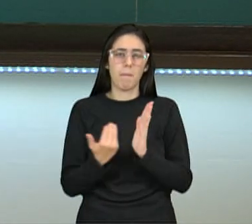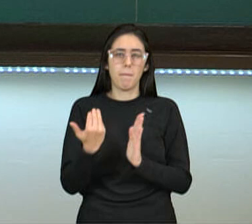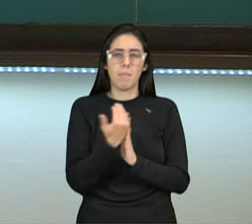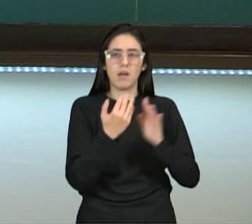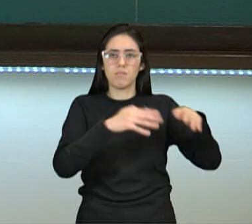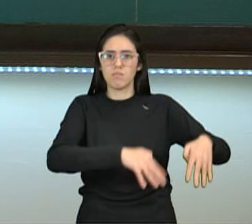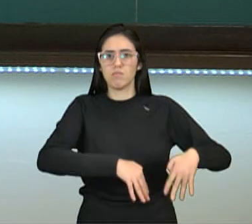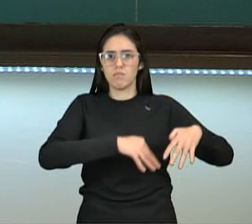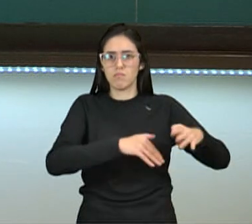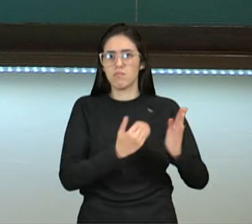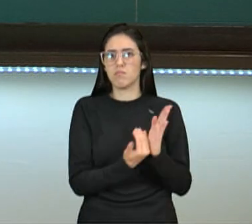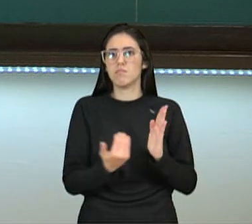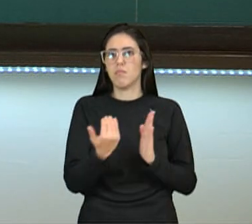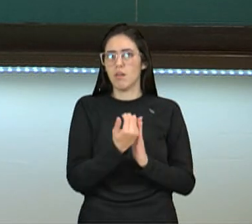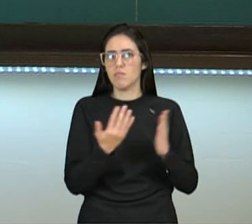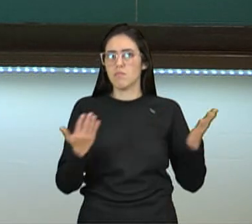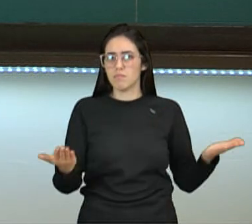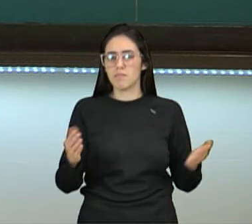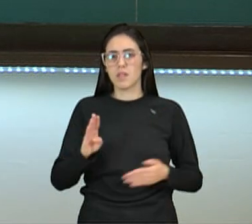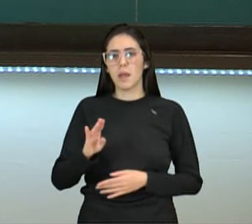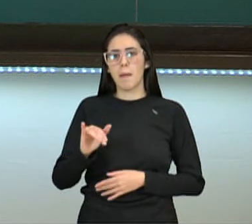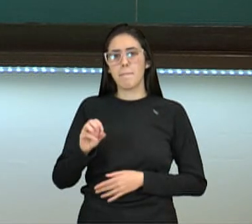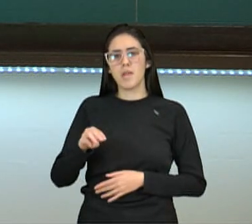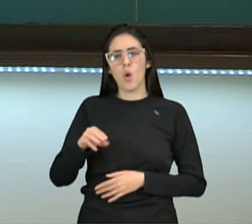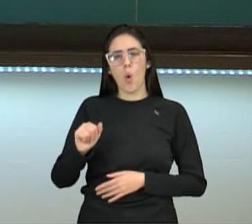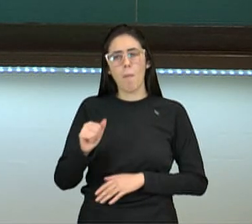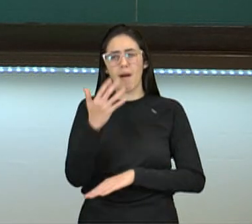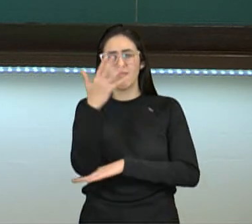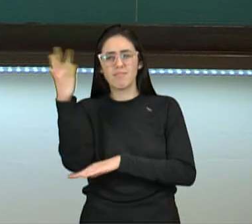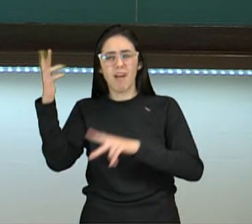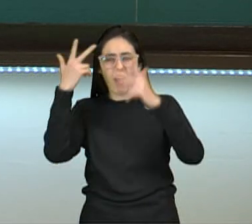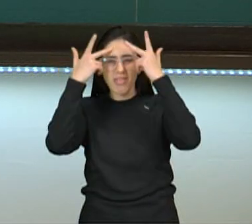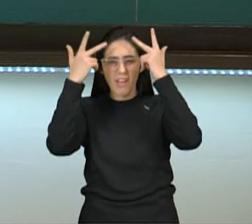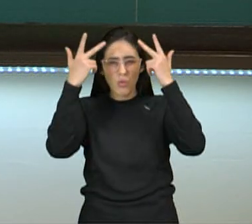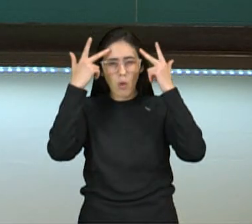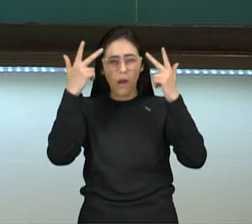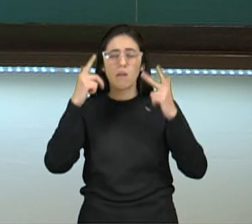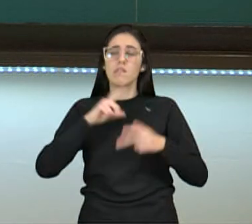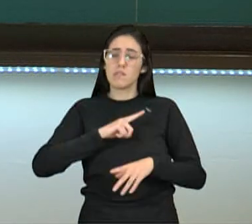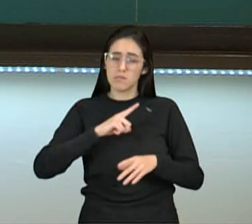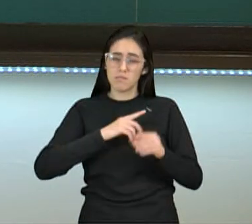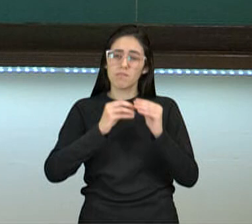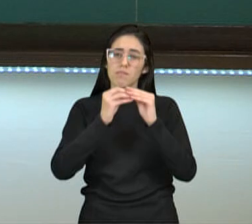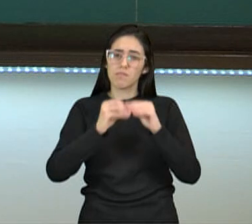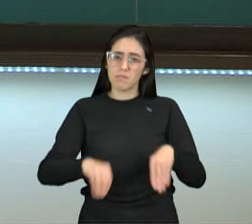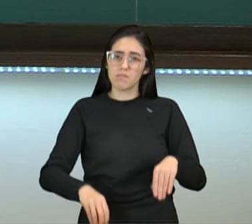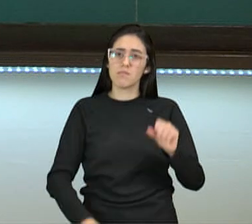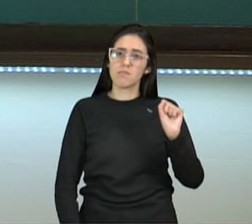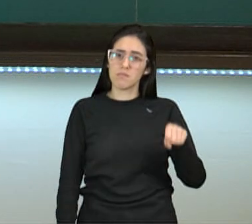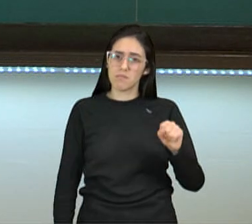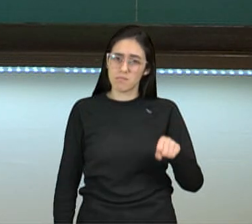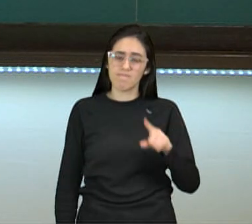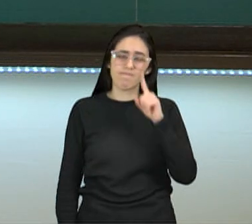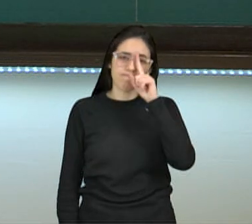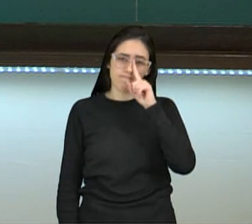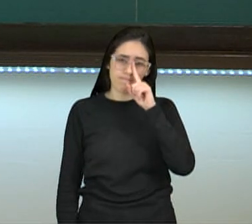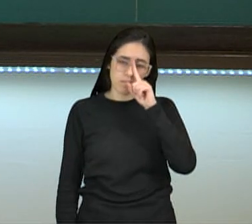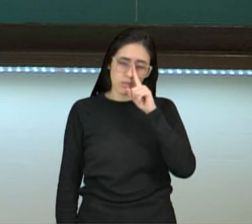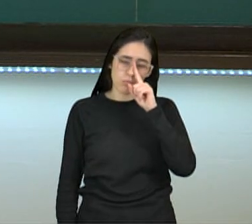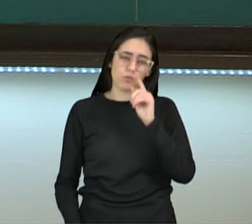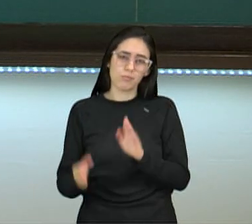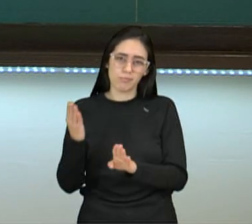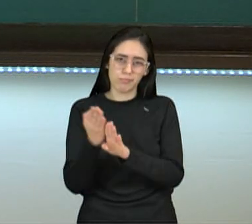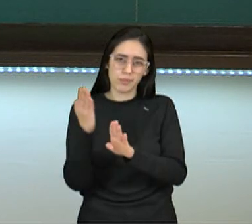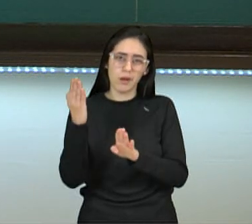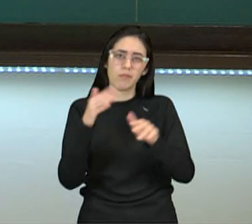fronteira agropecuária. Os biomas naturais são extremamente afetados por todas essas mudanças na